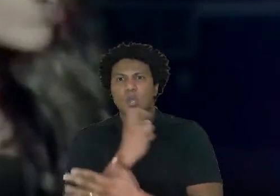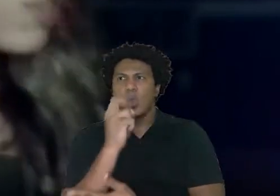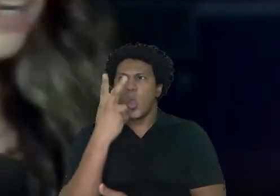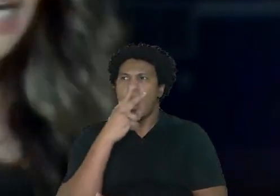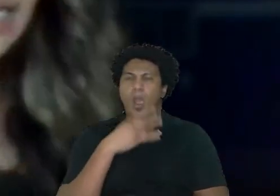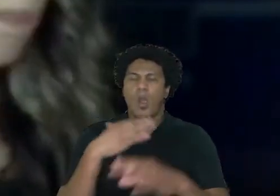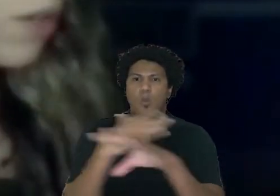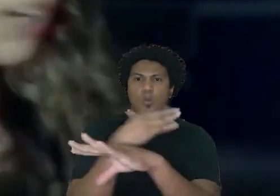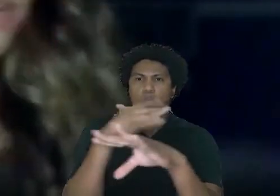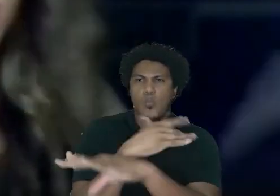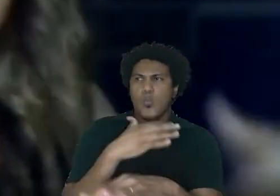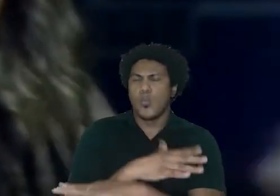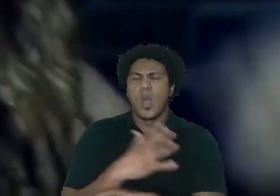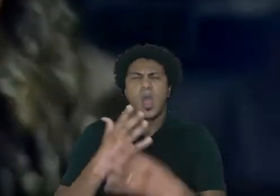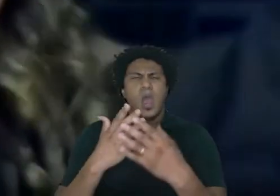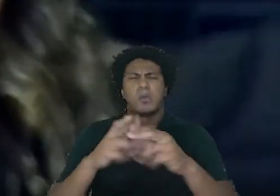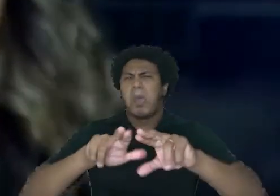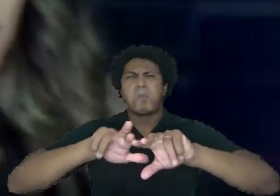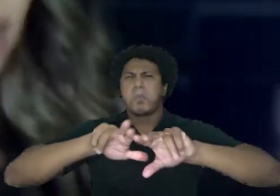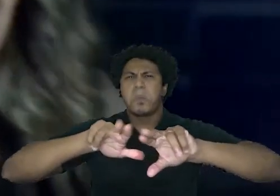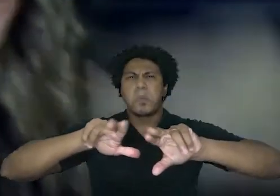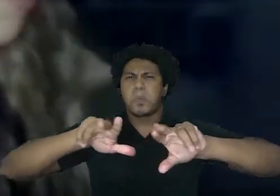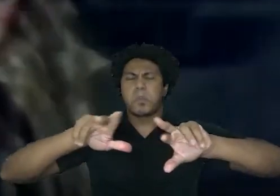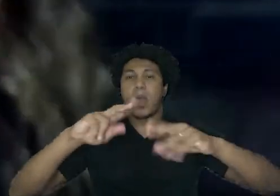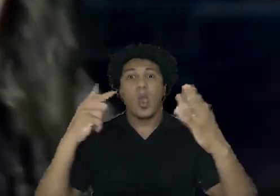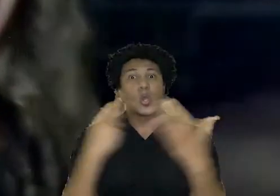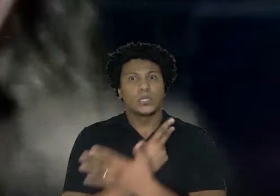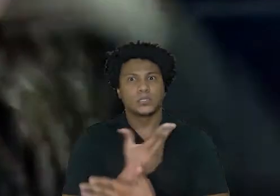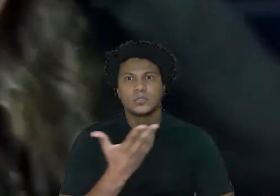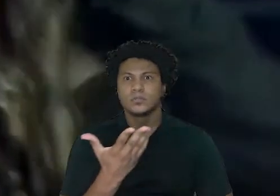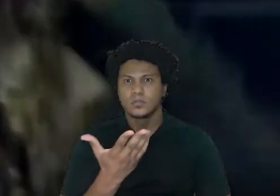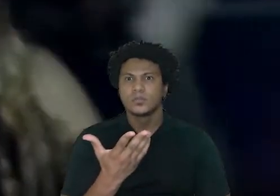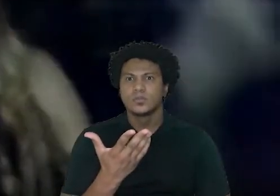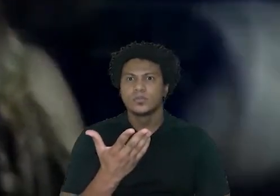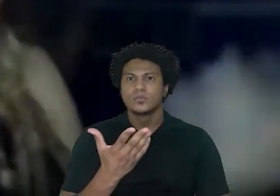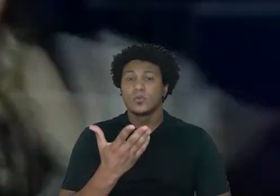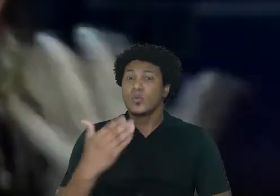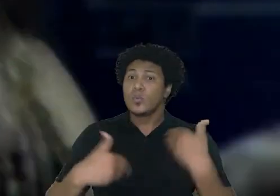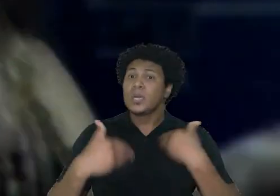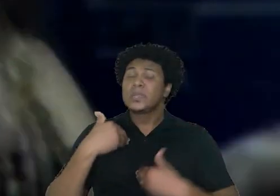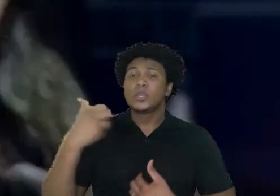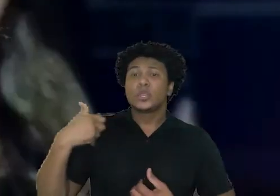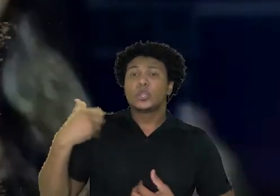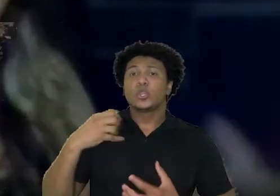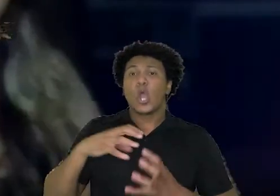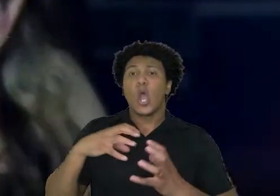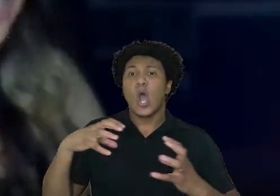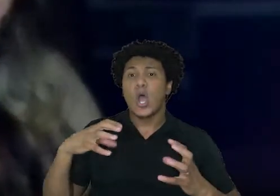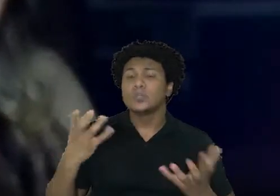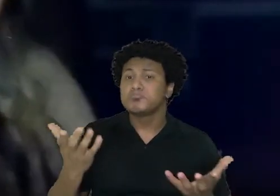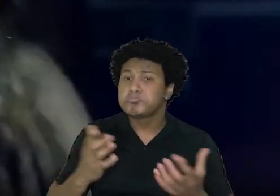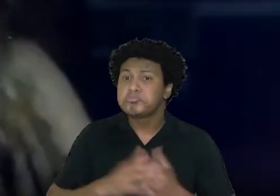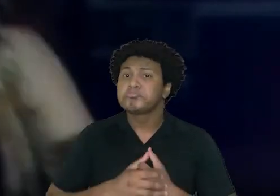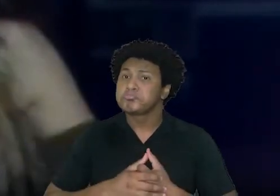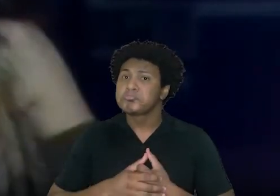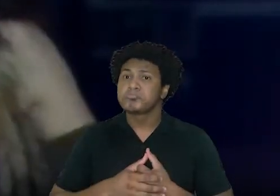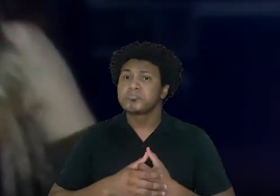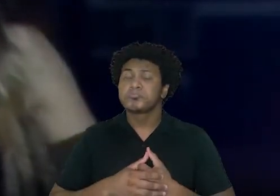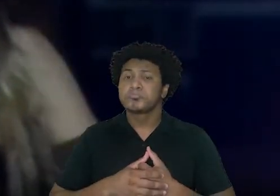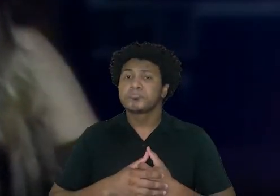Quantas pessoas tiveram catapora e ficaram surdo? Quantas pessoas se acidentaram? Violência doméstica, violência urbana. É tipo